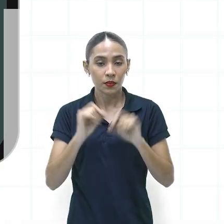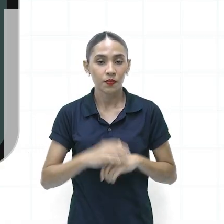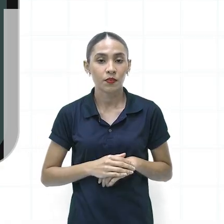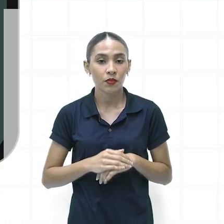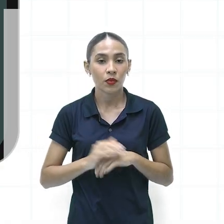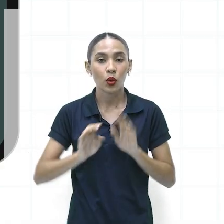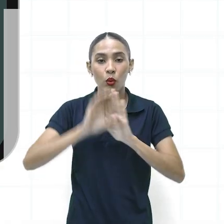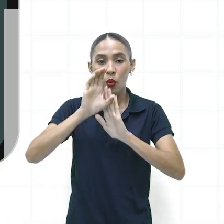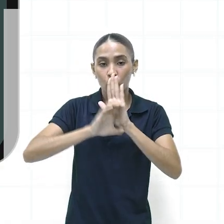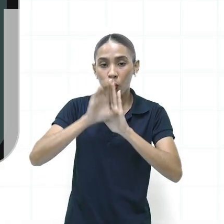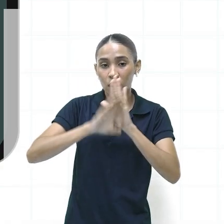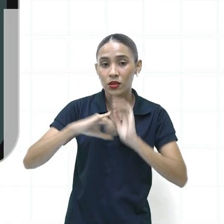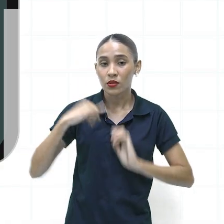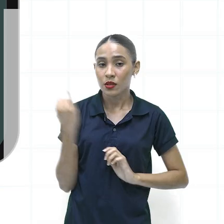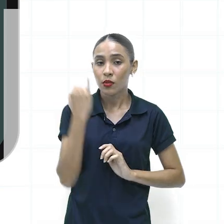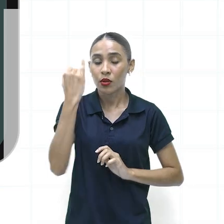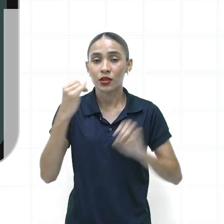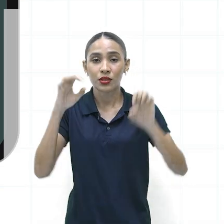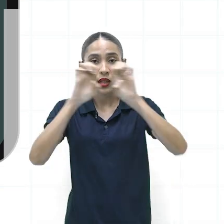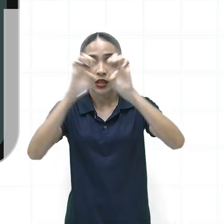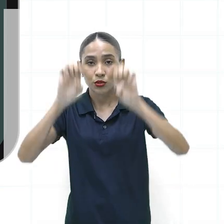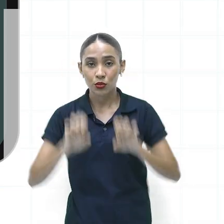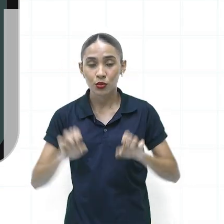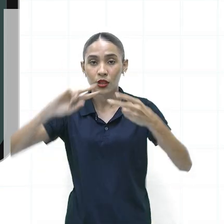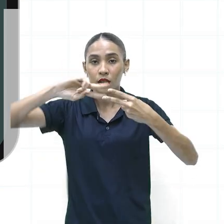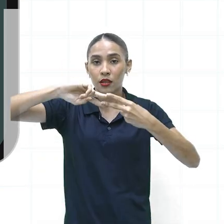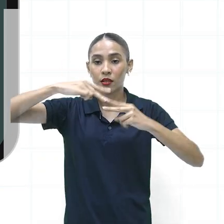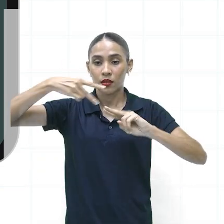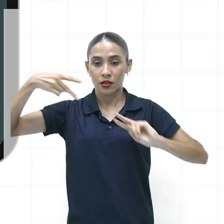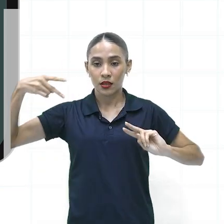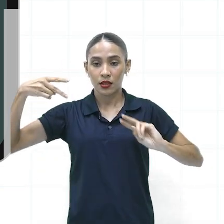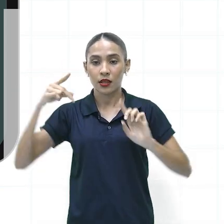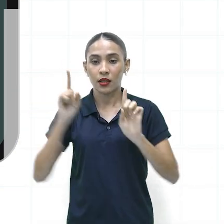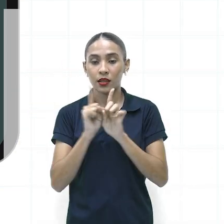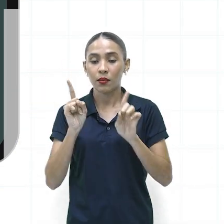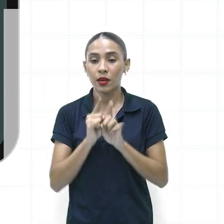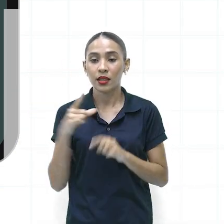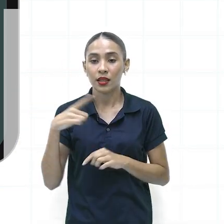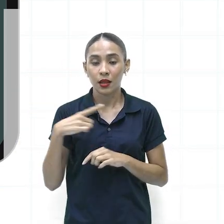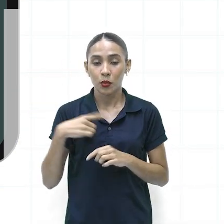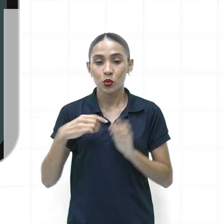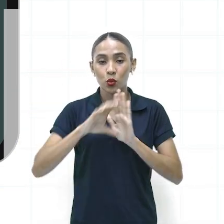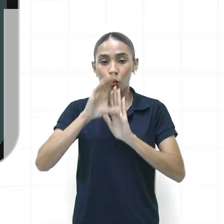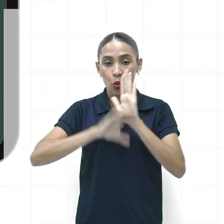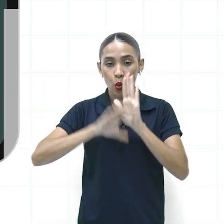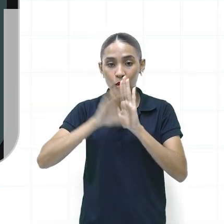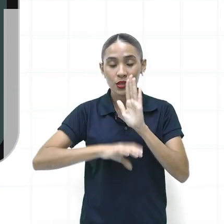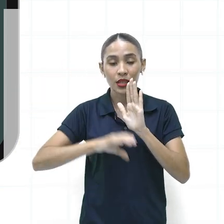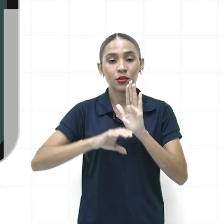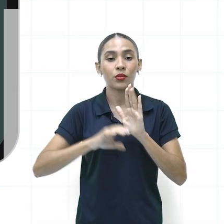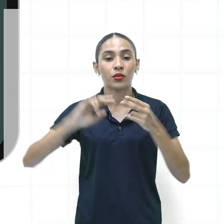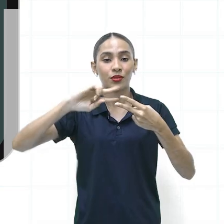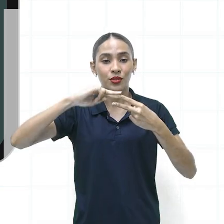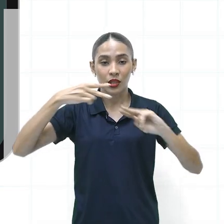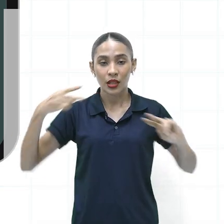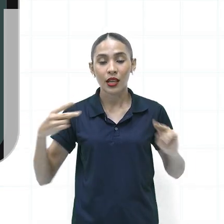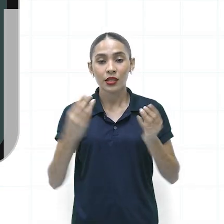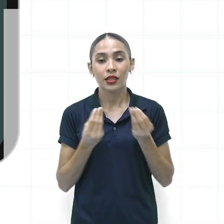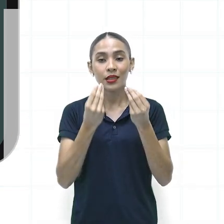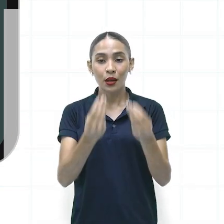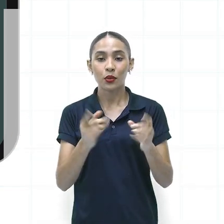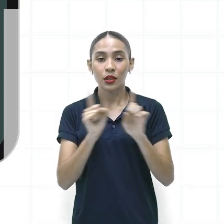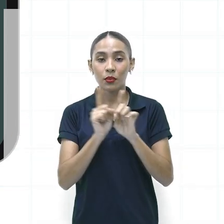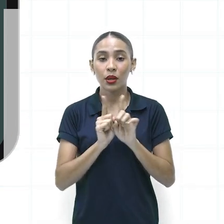alguns conceitos importantes, como a estrutura do DNA, né? Nós temos também os conceitos de genética,